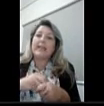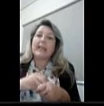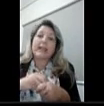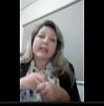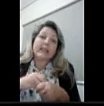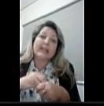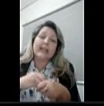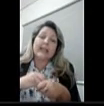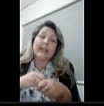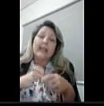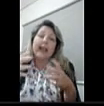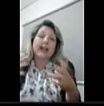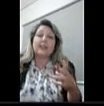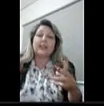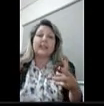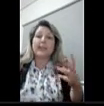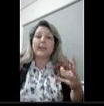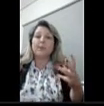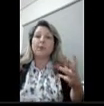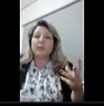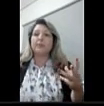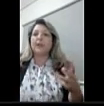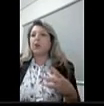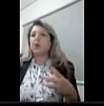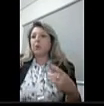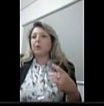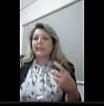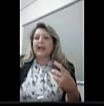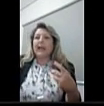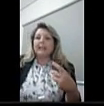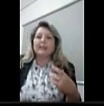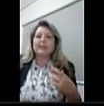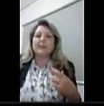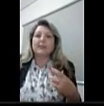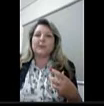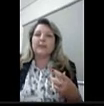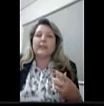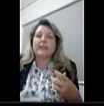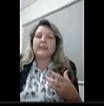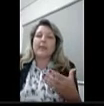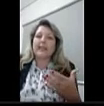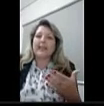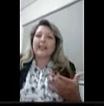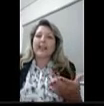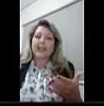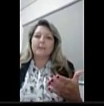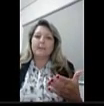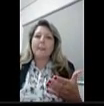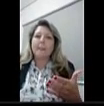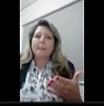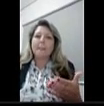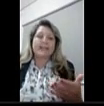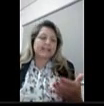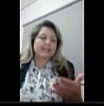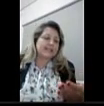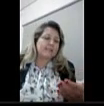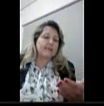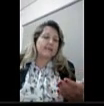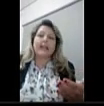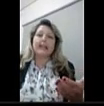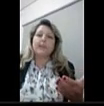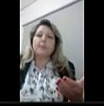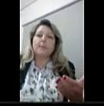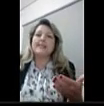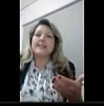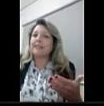que ele acha que ele lê muito melhor quando ele está andando. Então, ele lê, ele está sempre